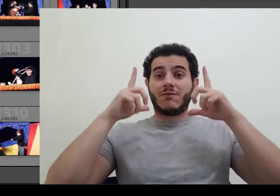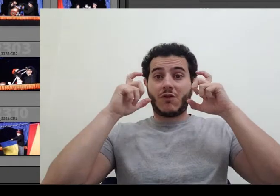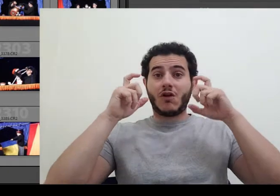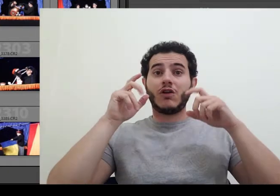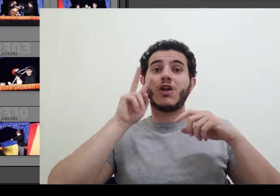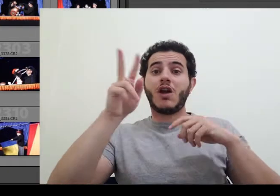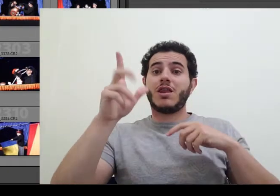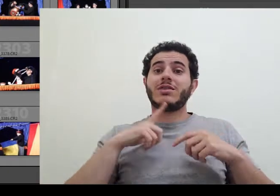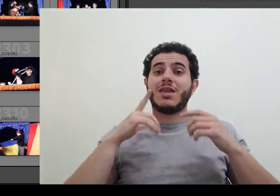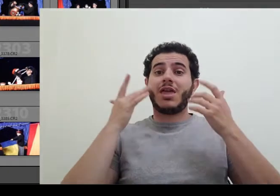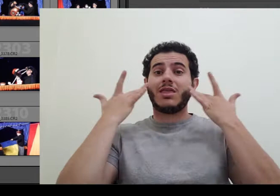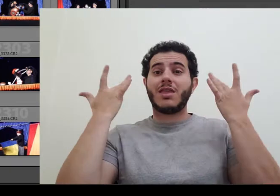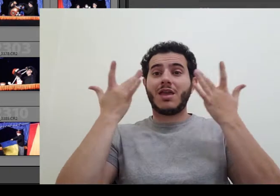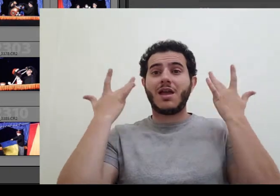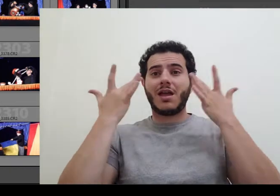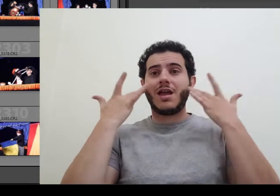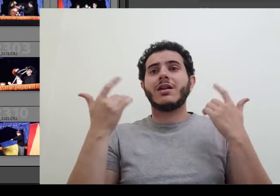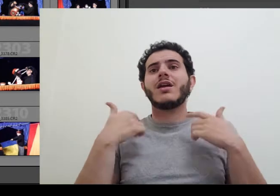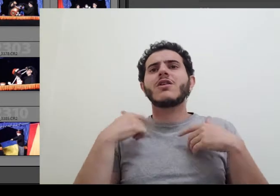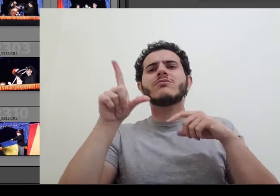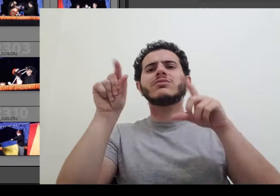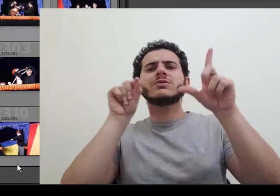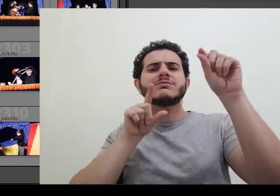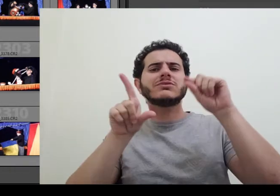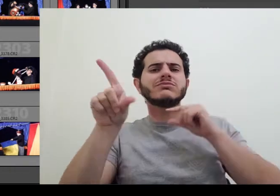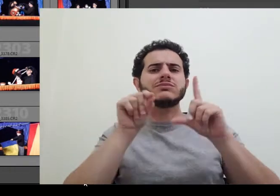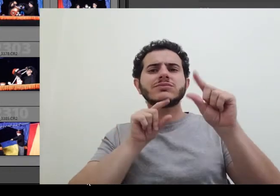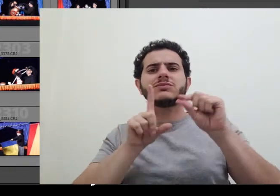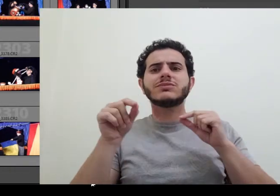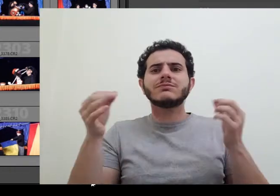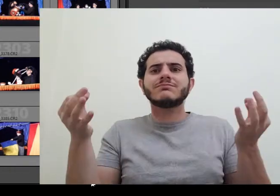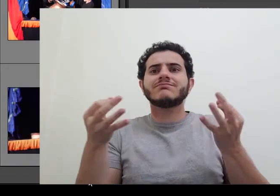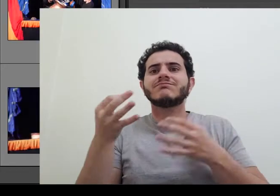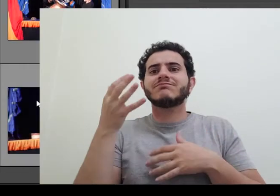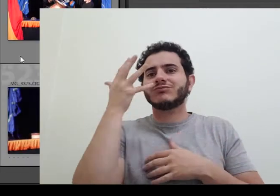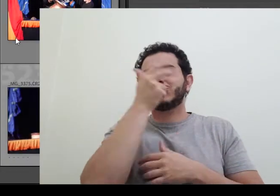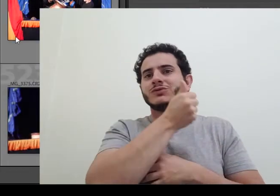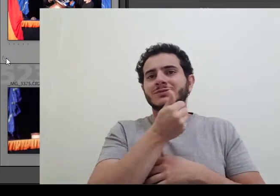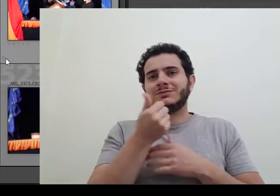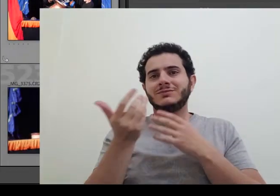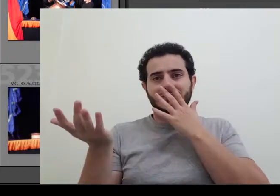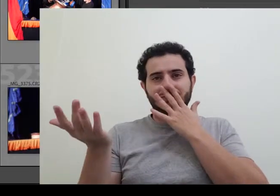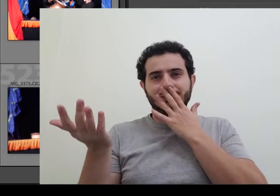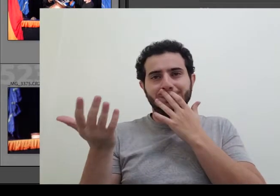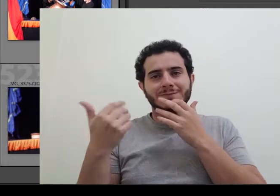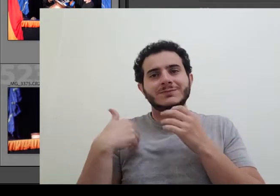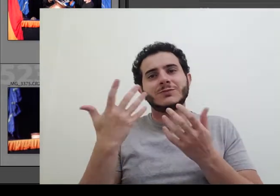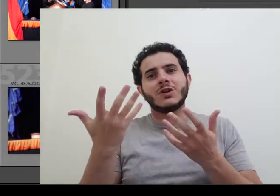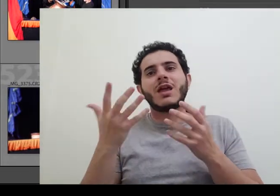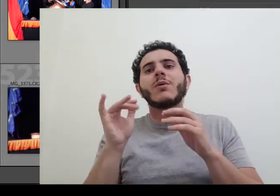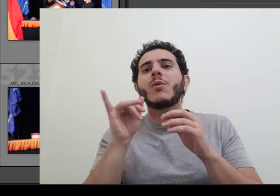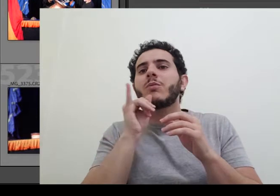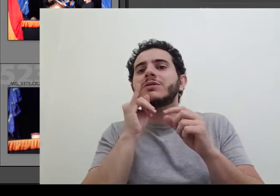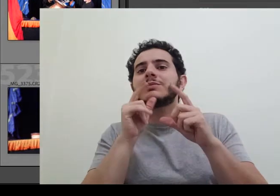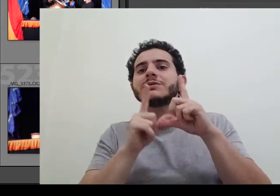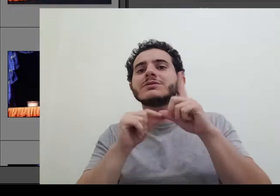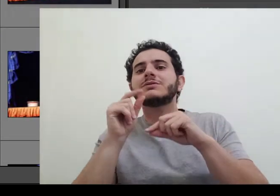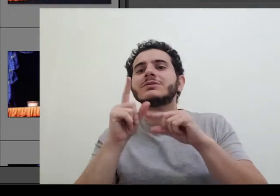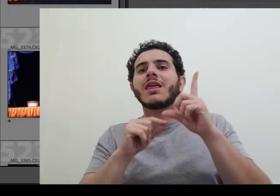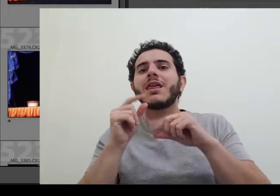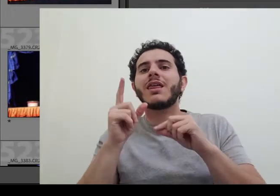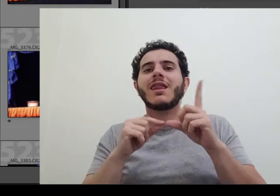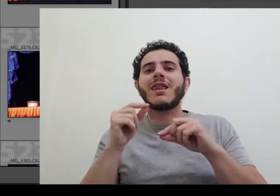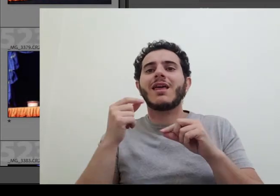quantas fotos na sequência. Então eu vou selecionar as melhores, já tenho até algumas selecionadas aqui com estrelas, tá? A gente pode ir marcando com estrela, ó, essa aqui está com uma